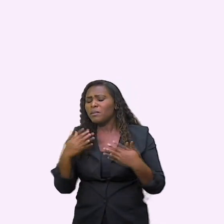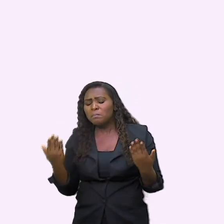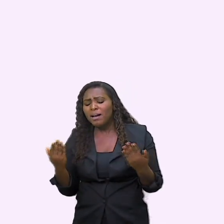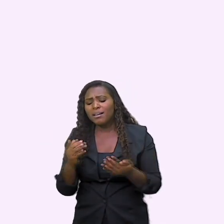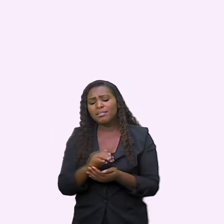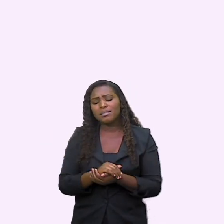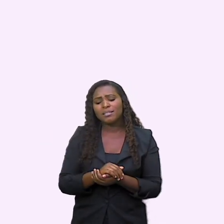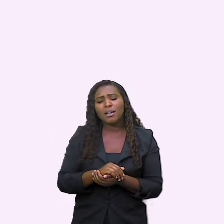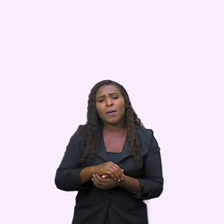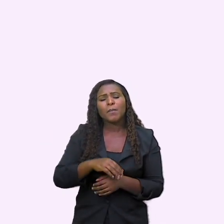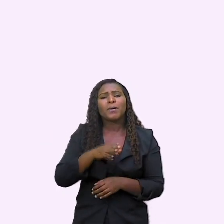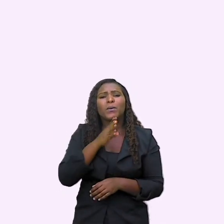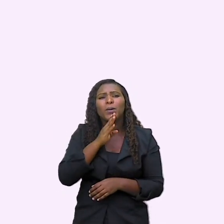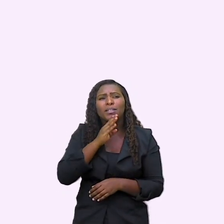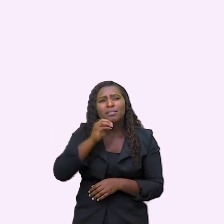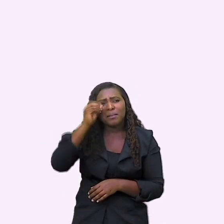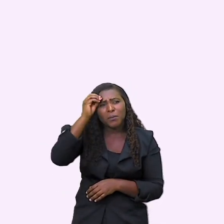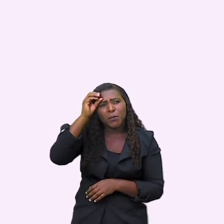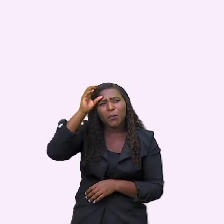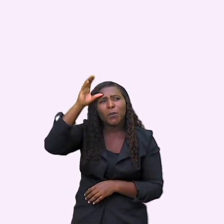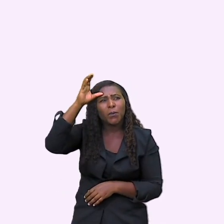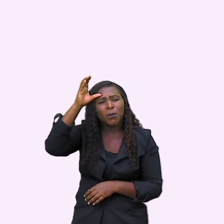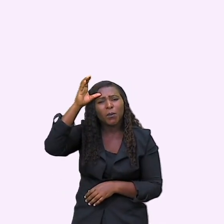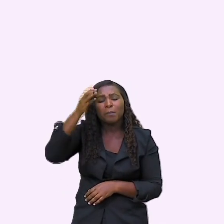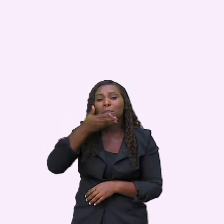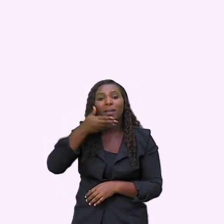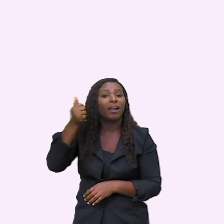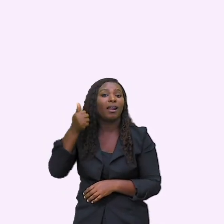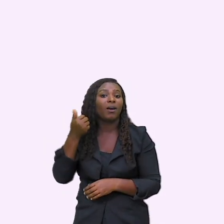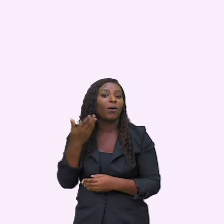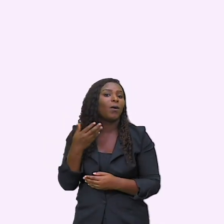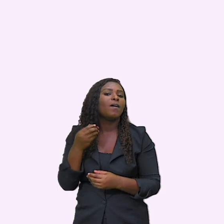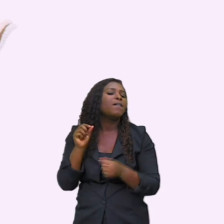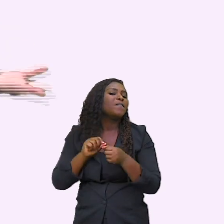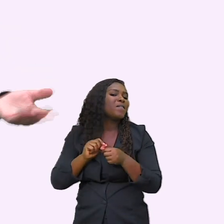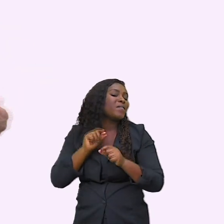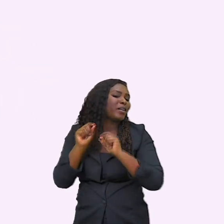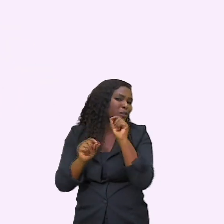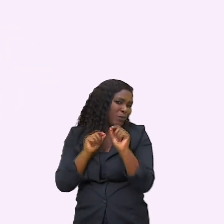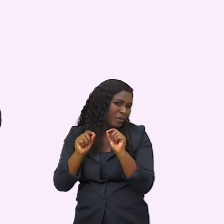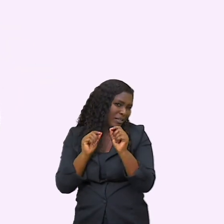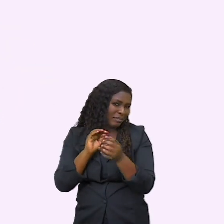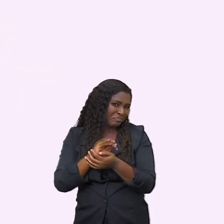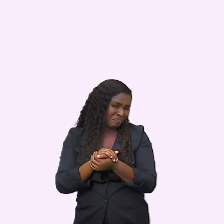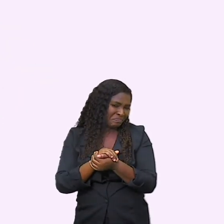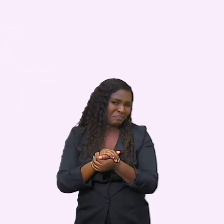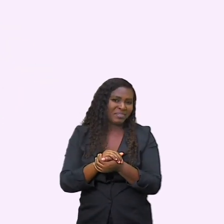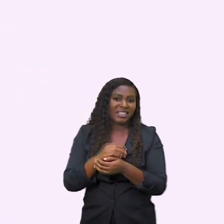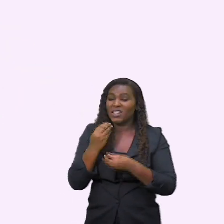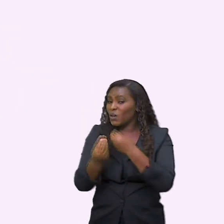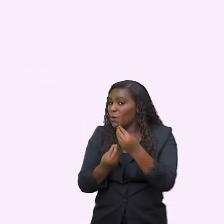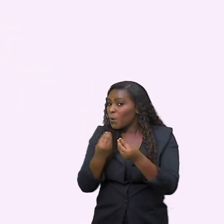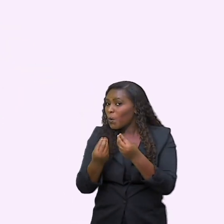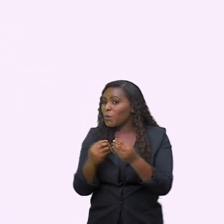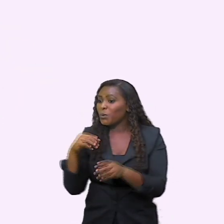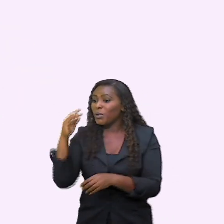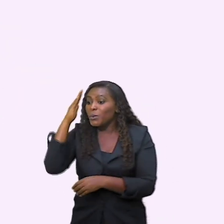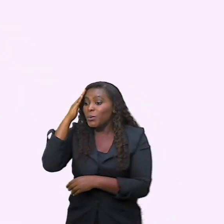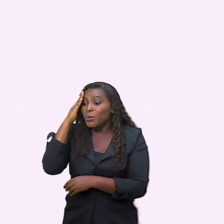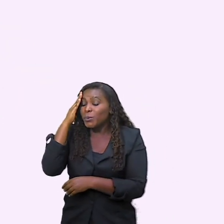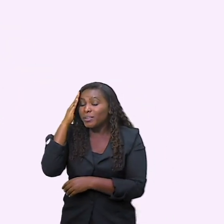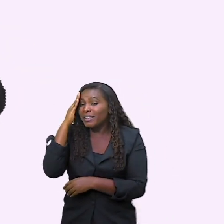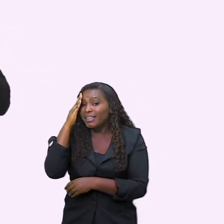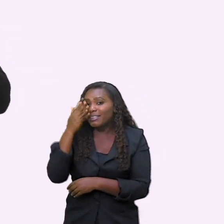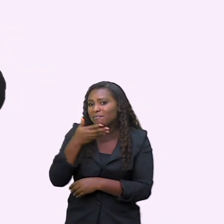nosso conhecimento? Como que a gente pode ganhar e entender um pouco mais de tudo isso? Lá